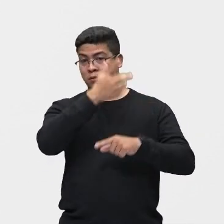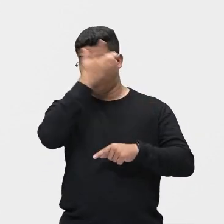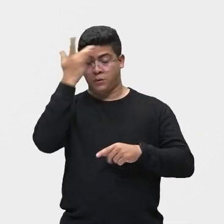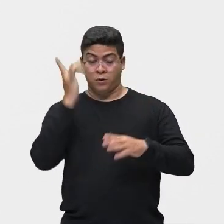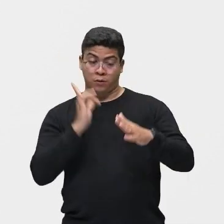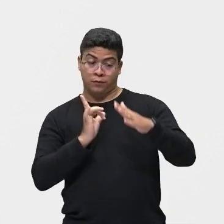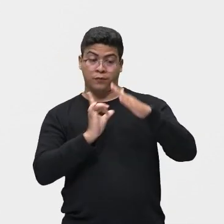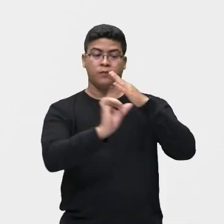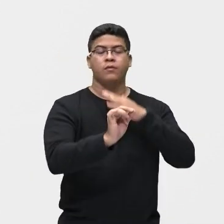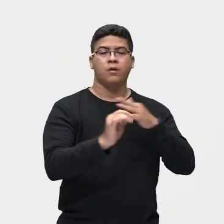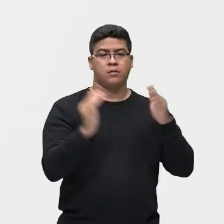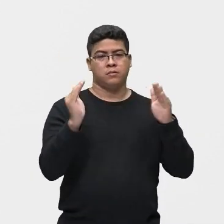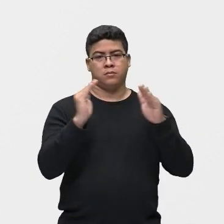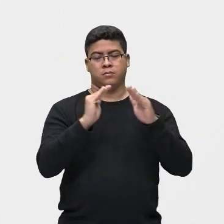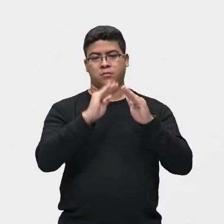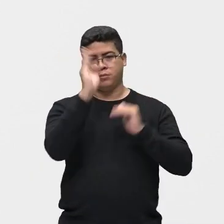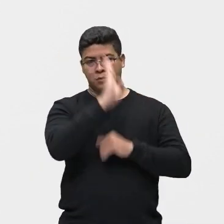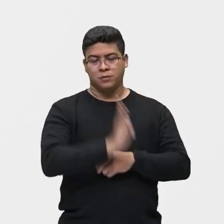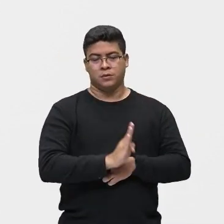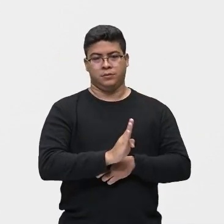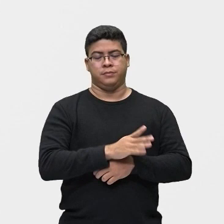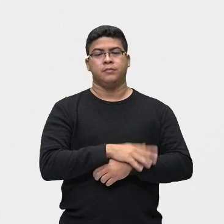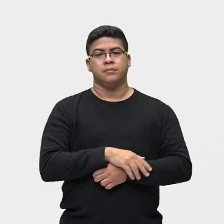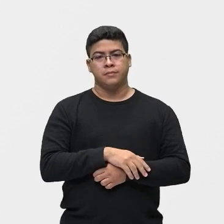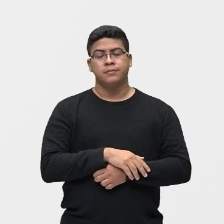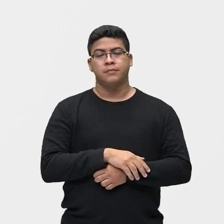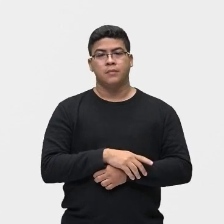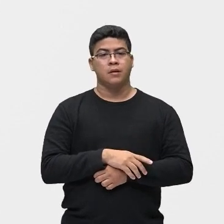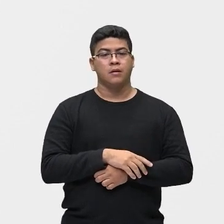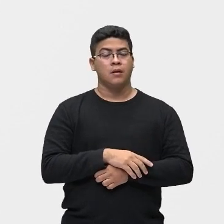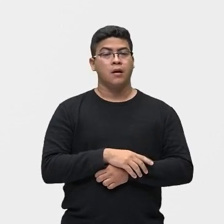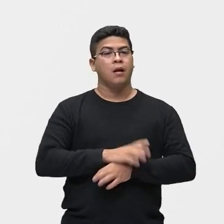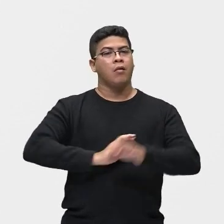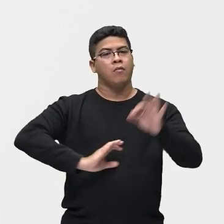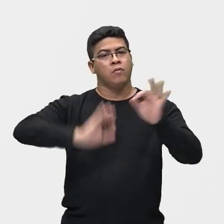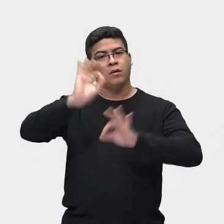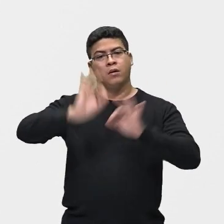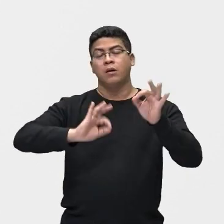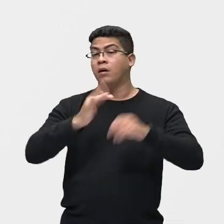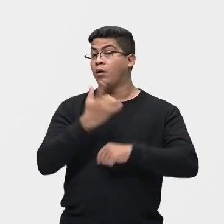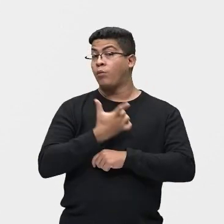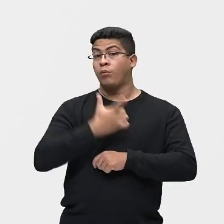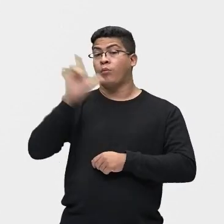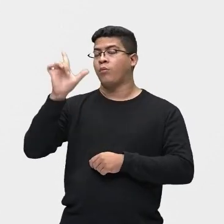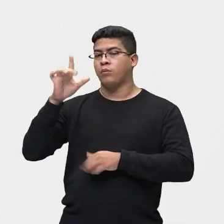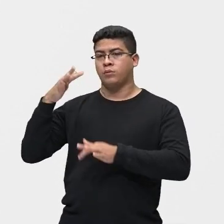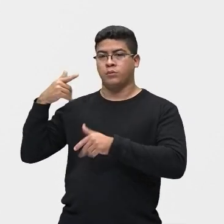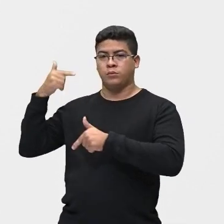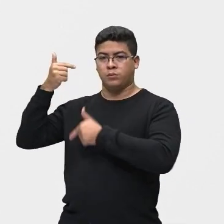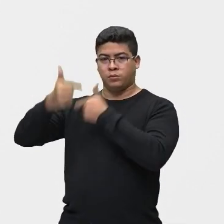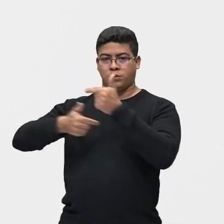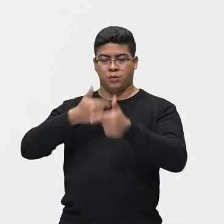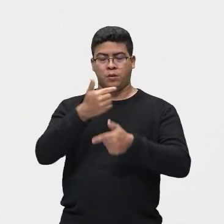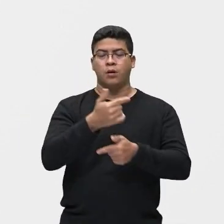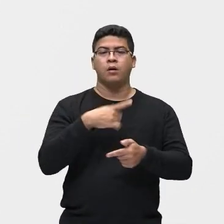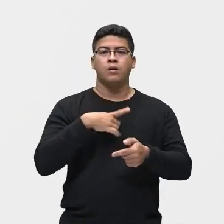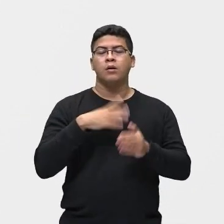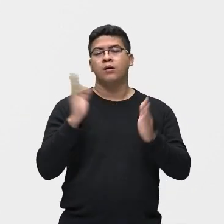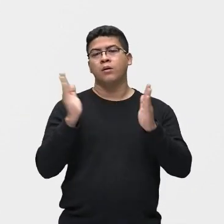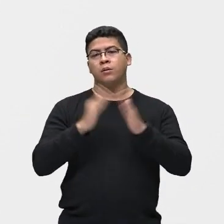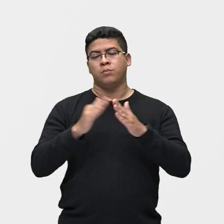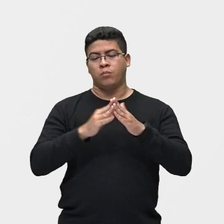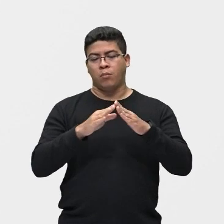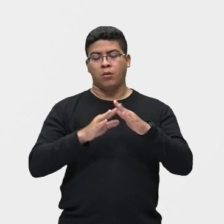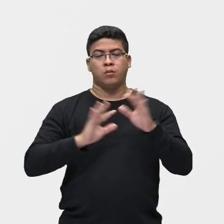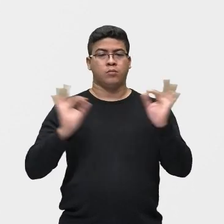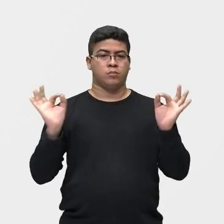Brasil. Ele vem, gente, organizando junto com outros líderes de outras tradições religiosas,